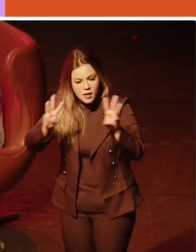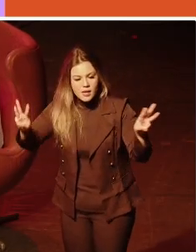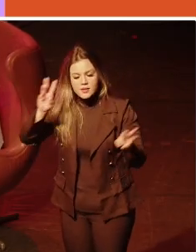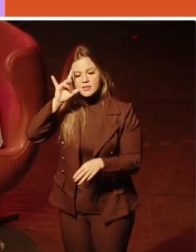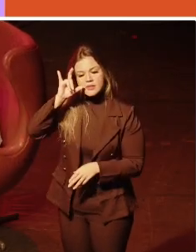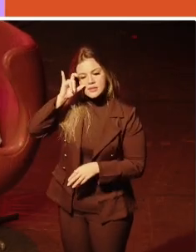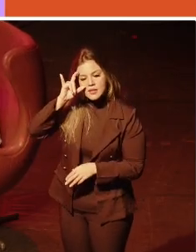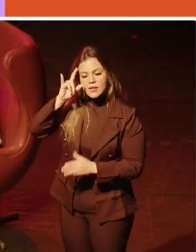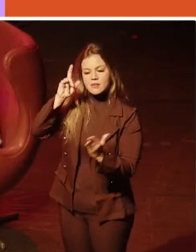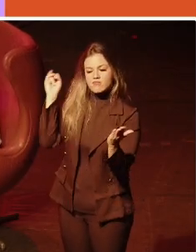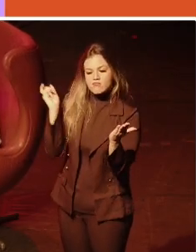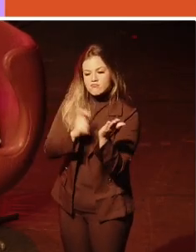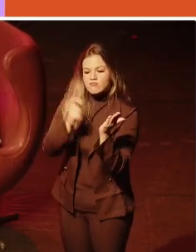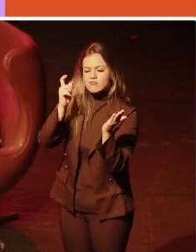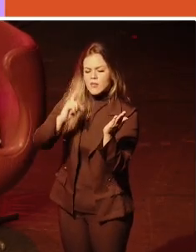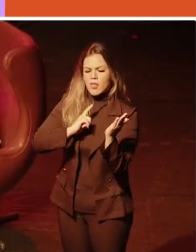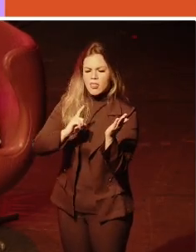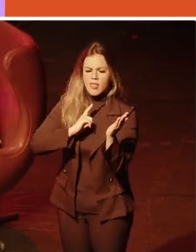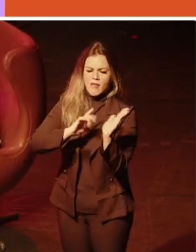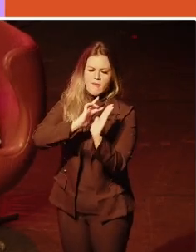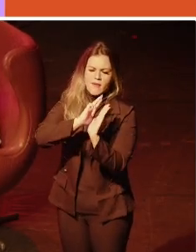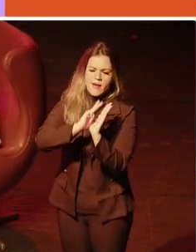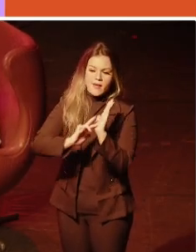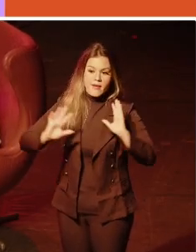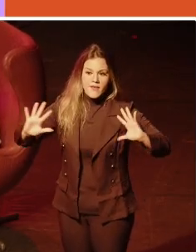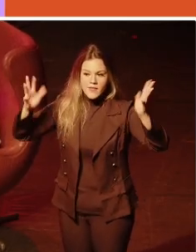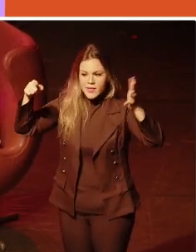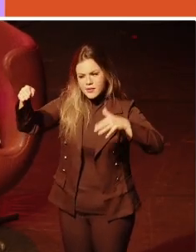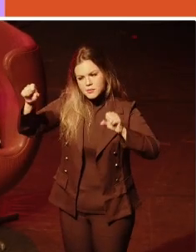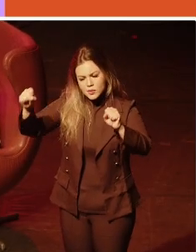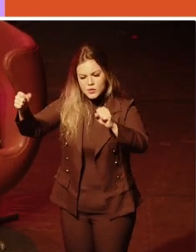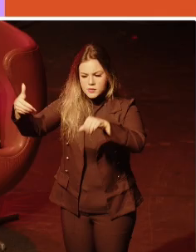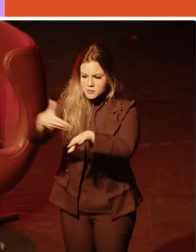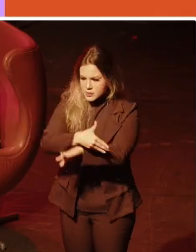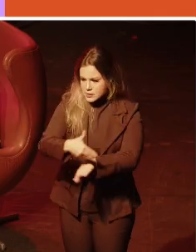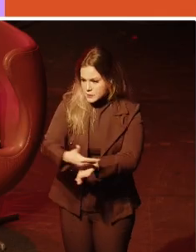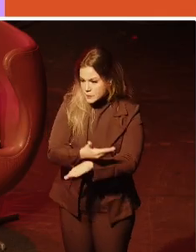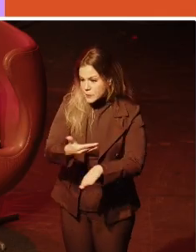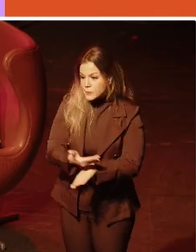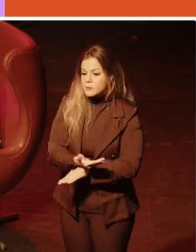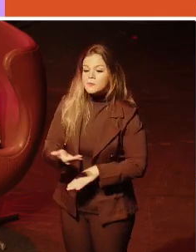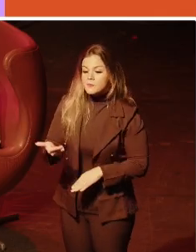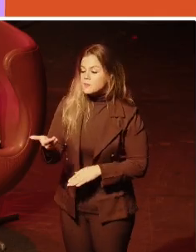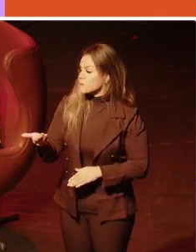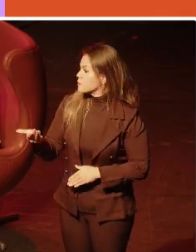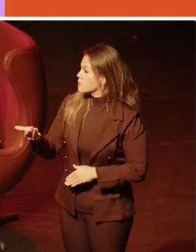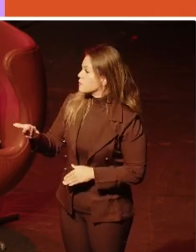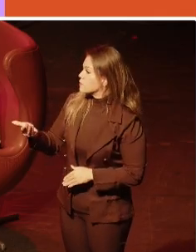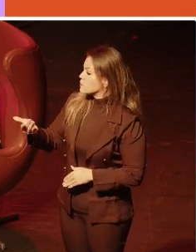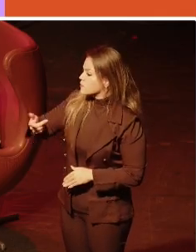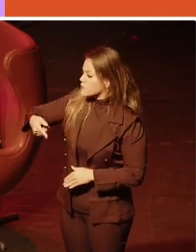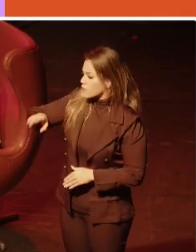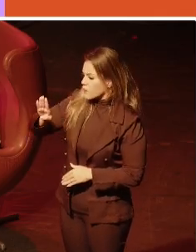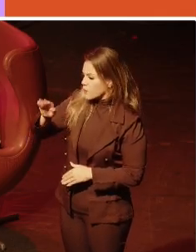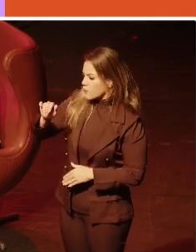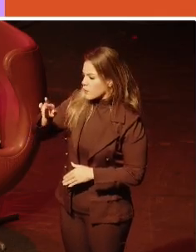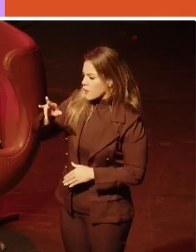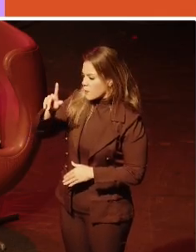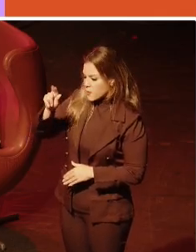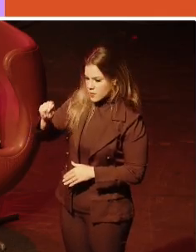Instagram, tem vários exemplos, e você, o Moraes e a Bárbara me